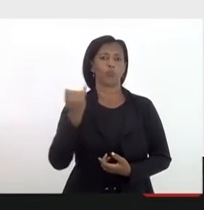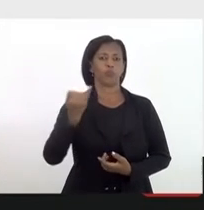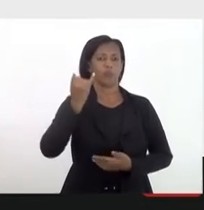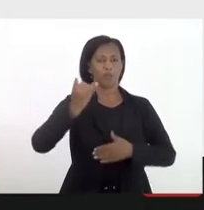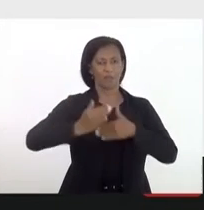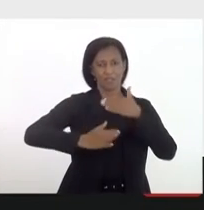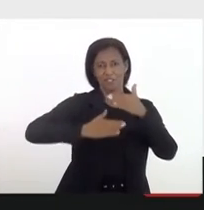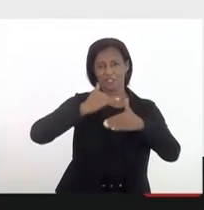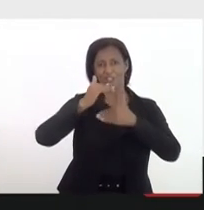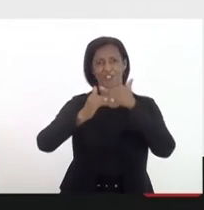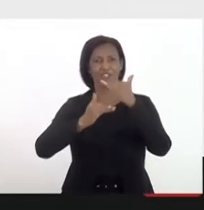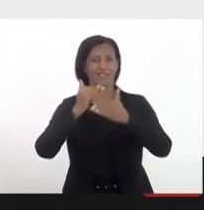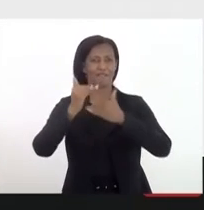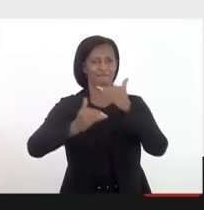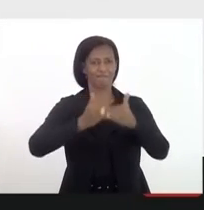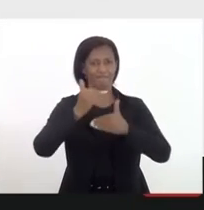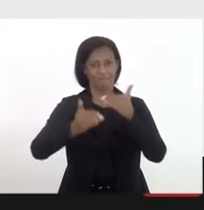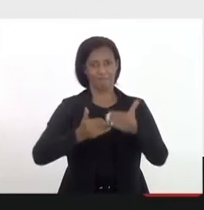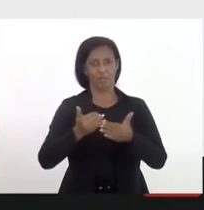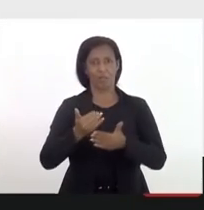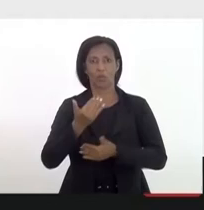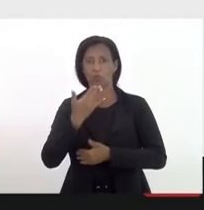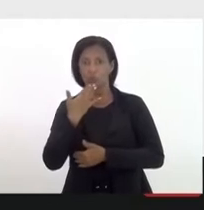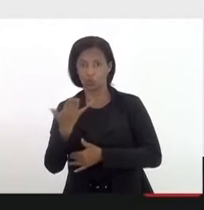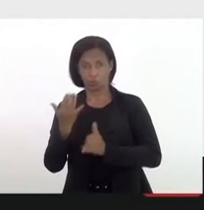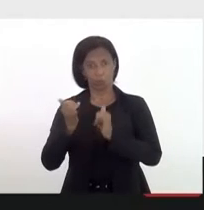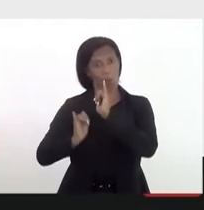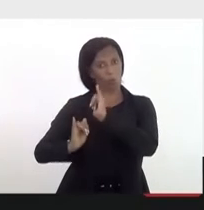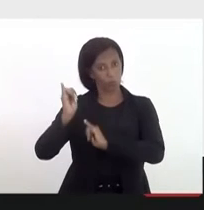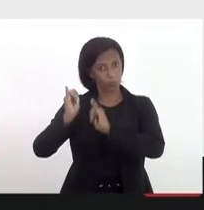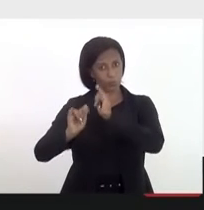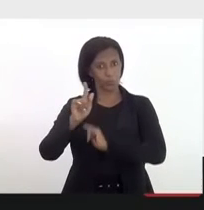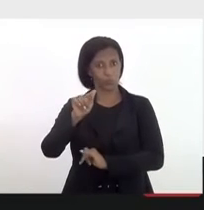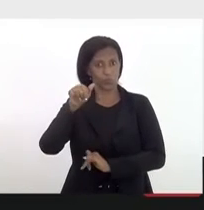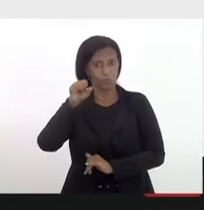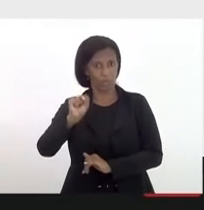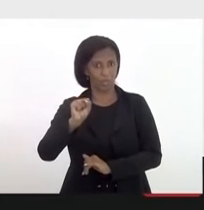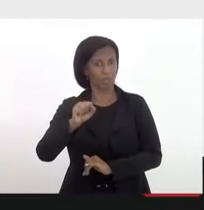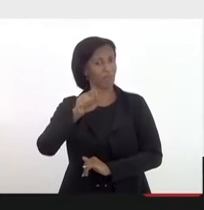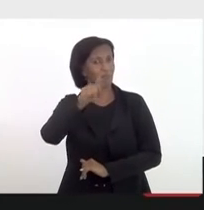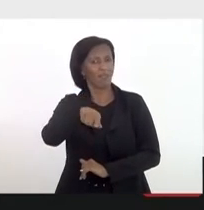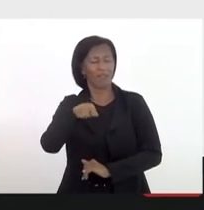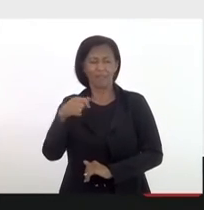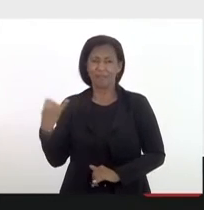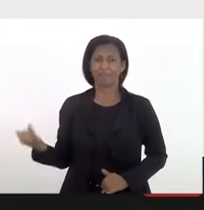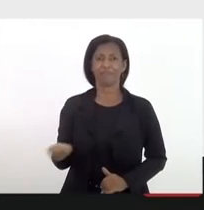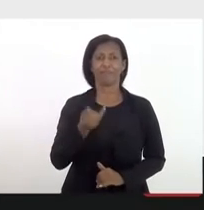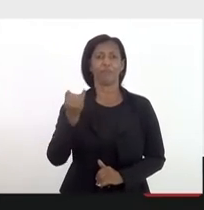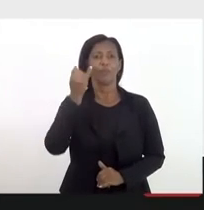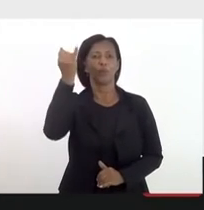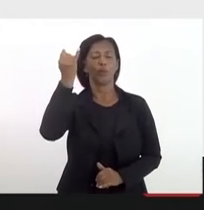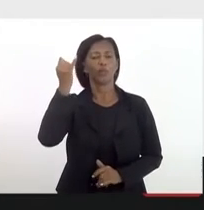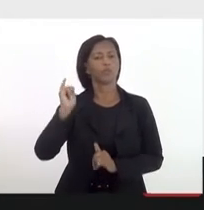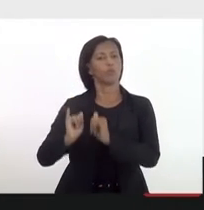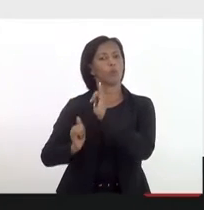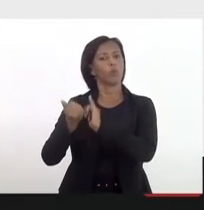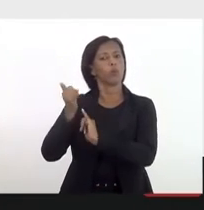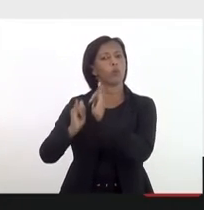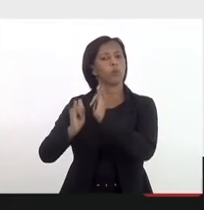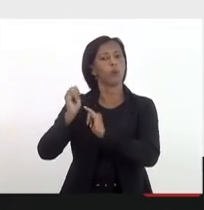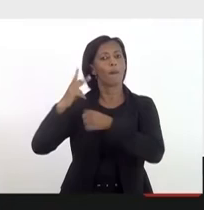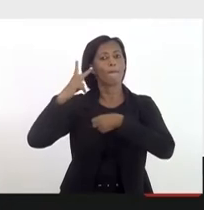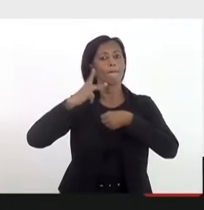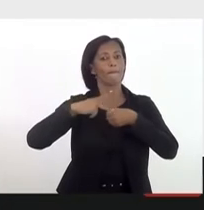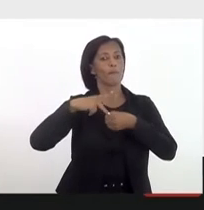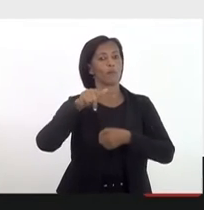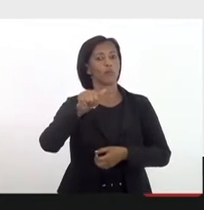o desenvolvimento da demanda industrial de gás são extremamente importantes para a indústria do